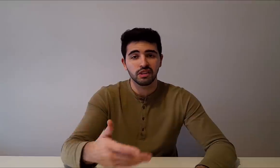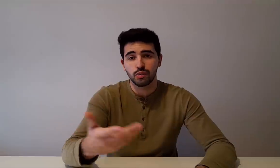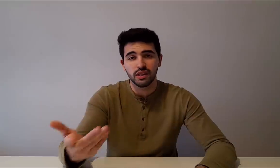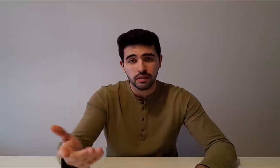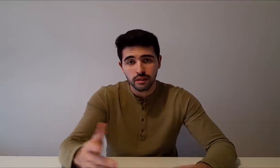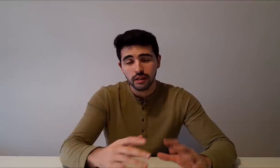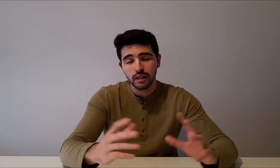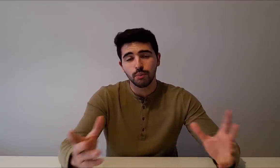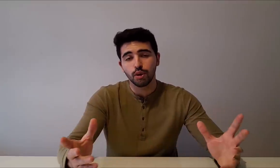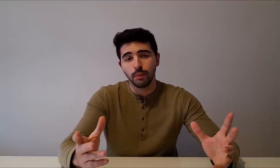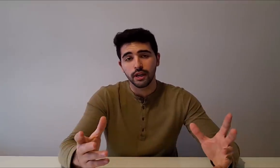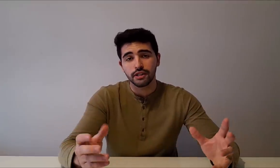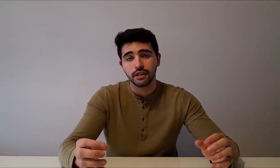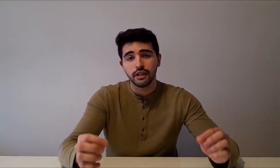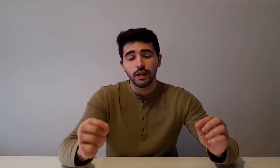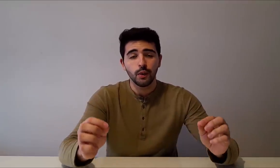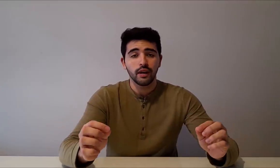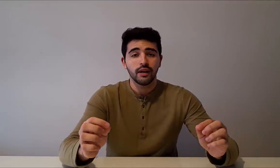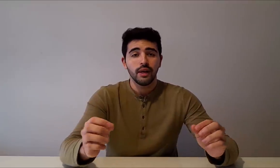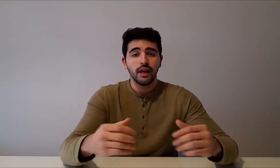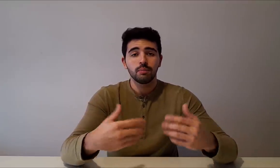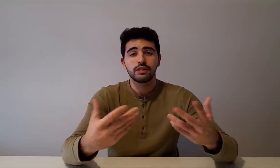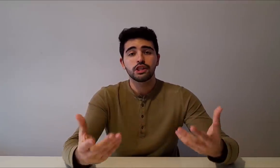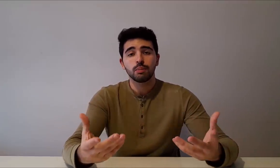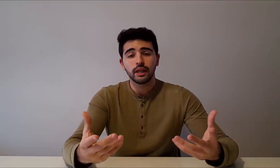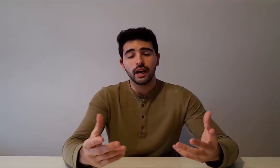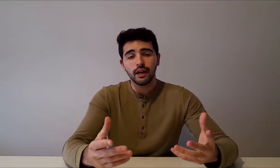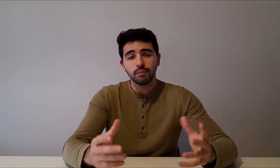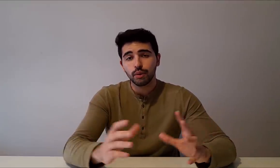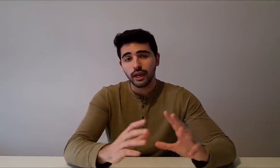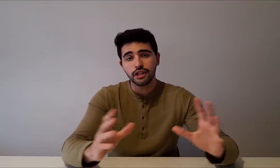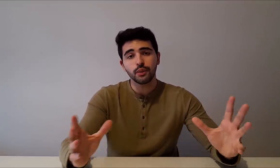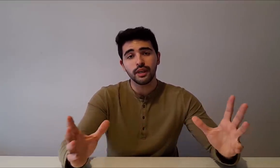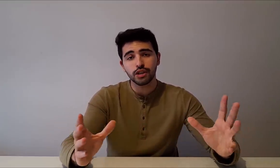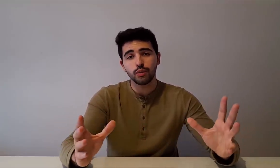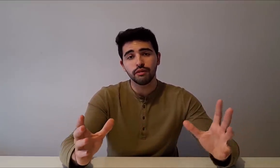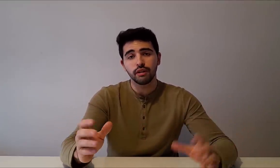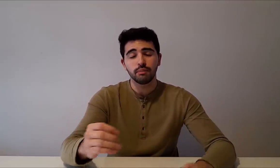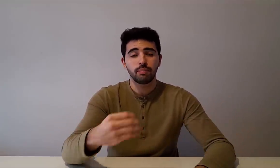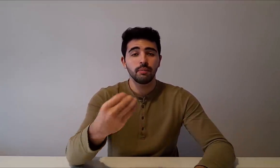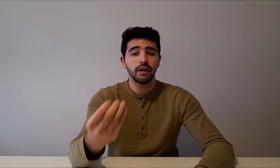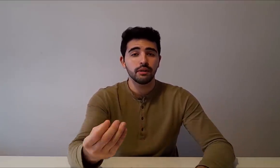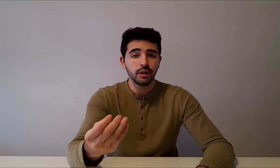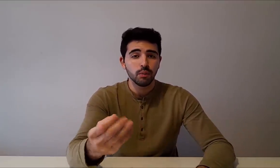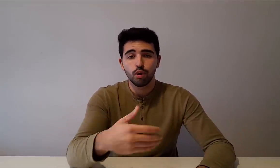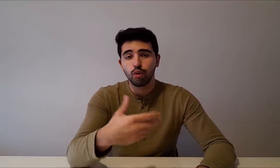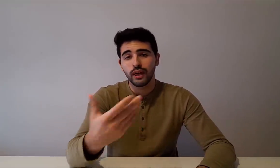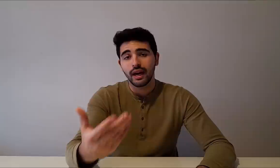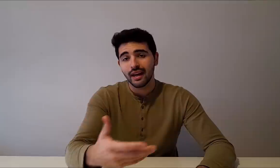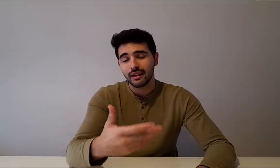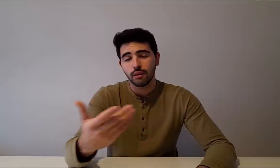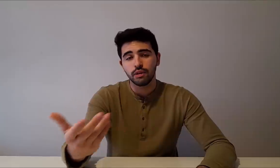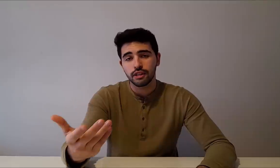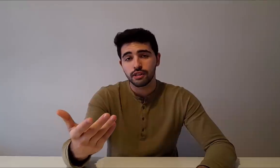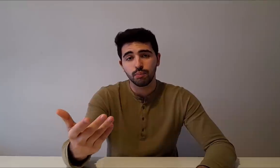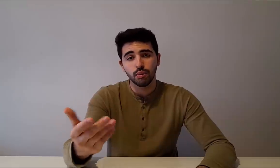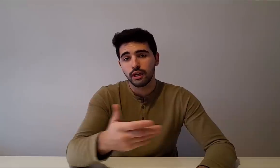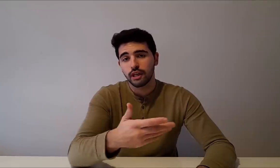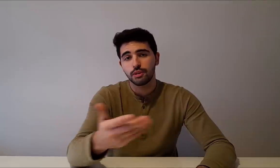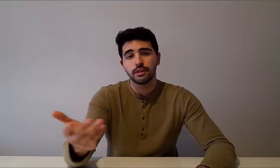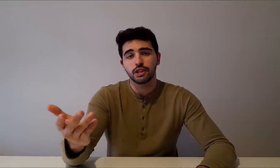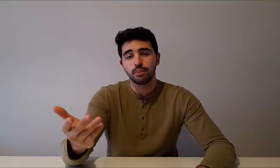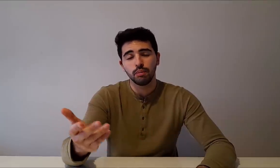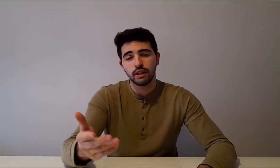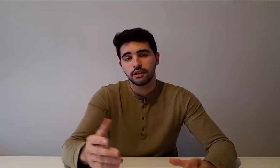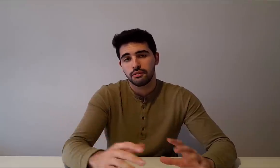medida nomeadamente a Suíça e pouco mais agora é preciso explicar porque é que isto não é execuível primeiro porque o encargo da administração